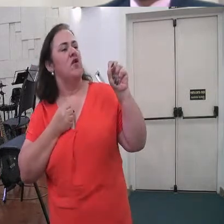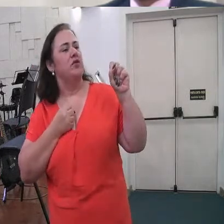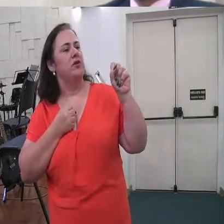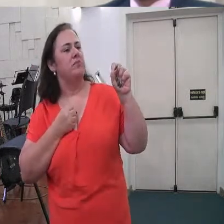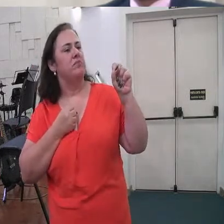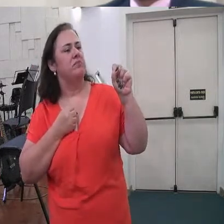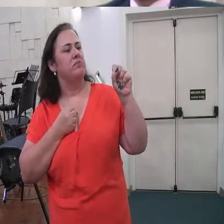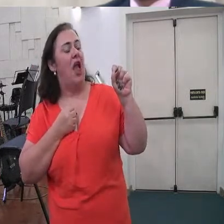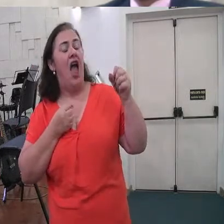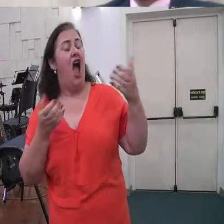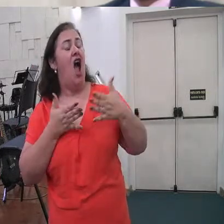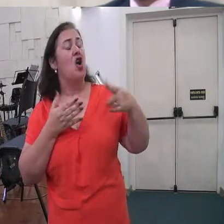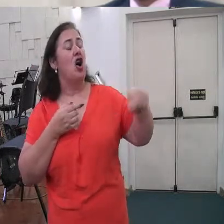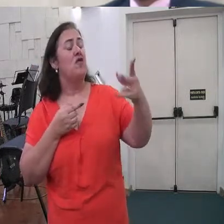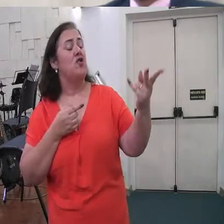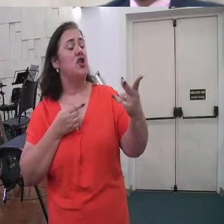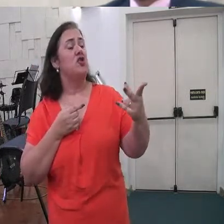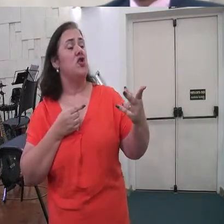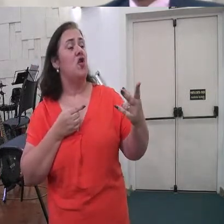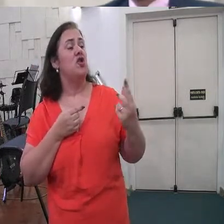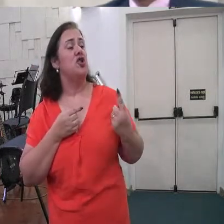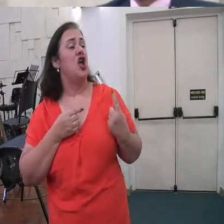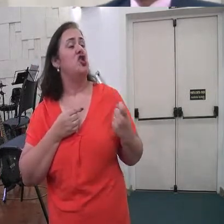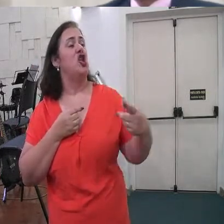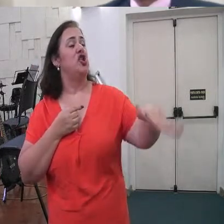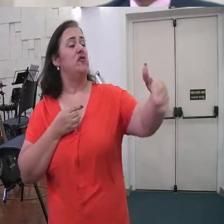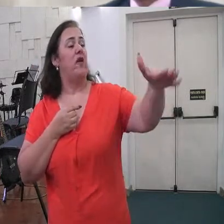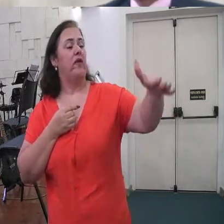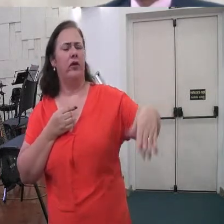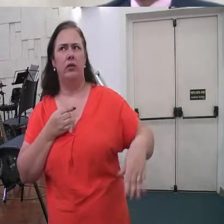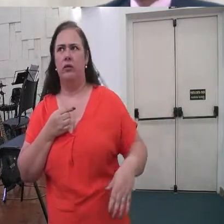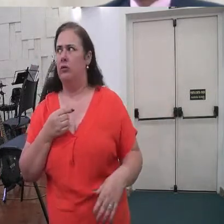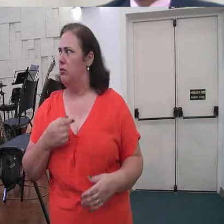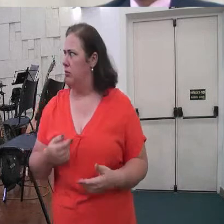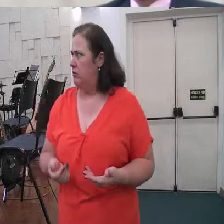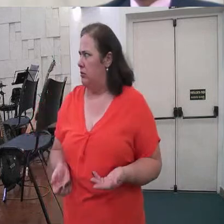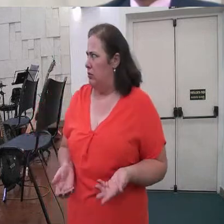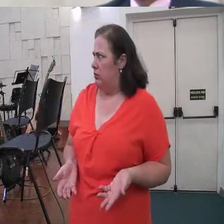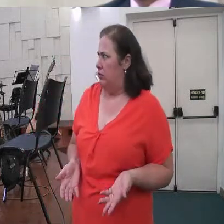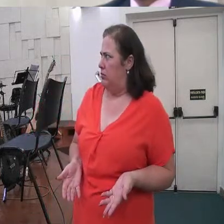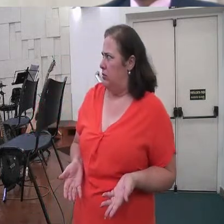tirando o Espírito Santo. Que isso, hein?